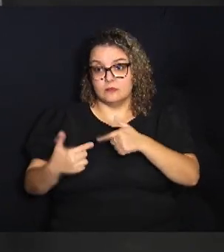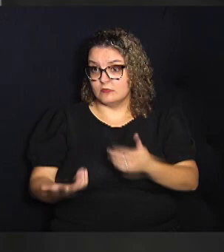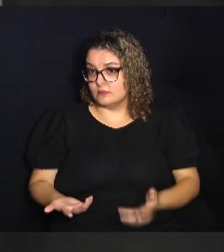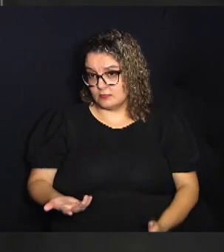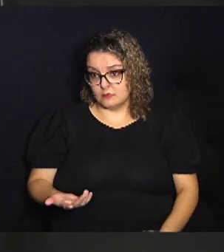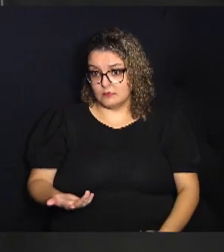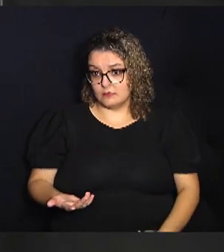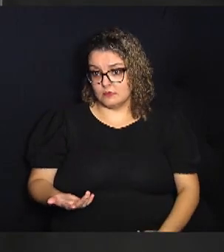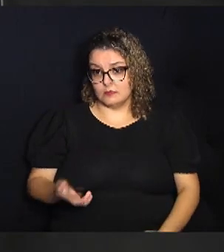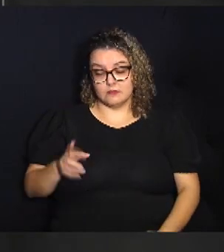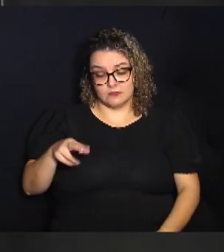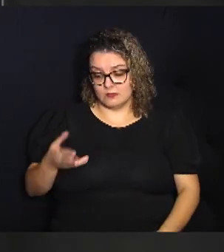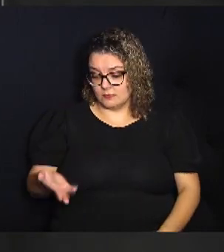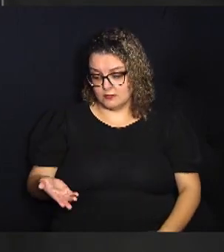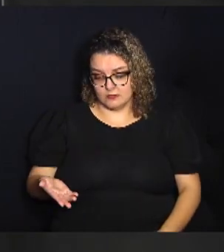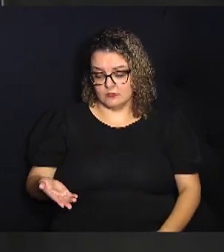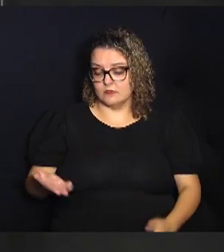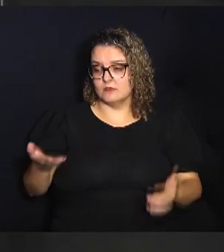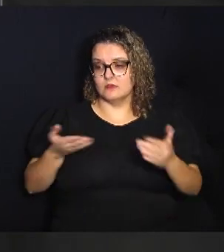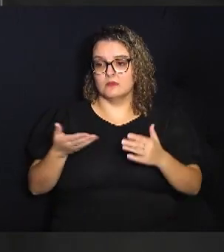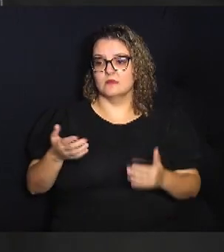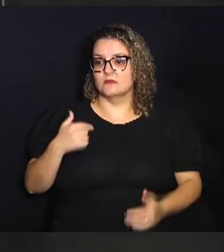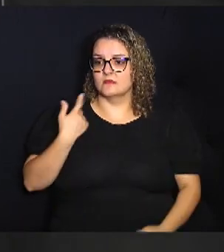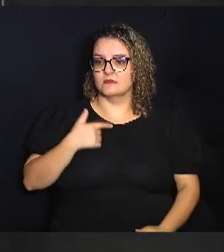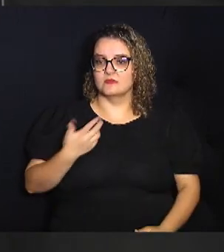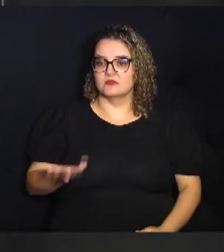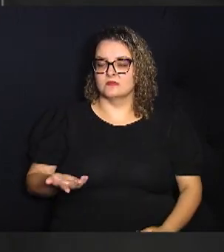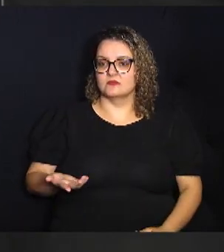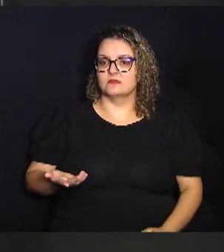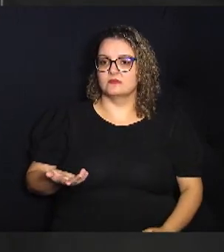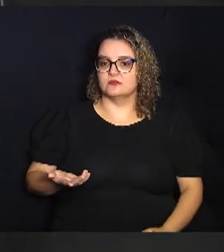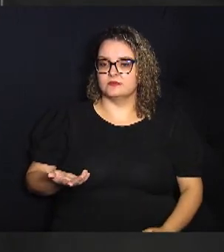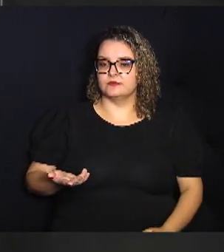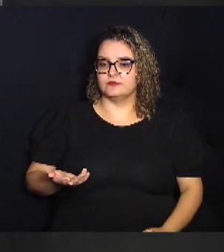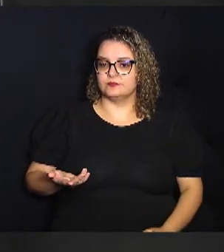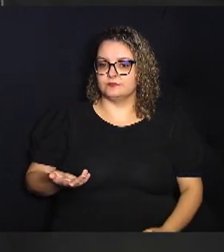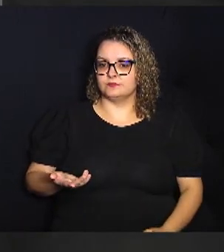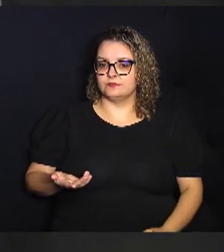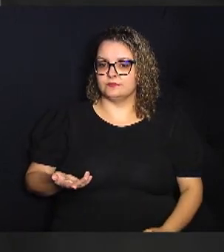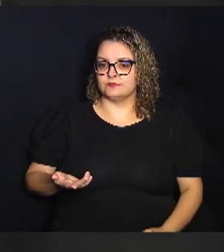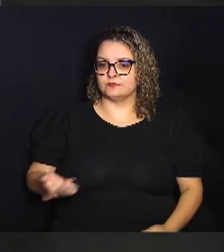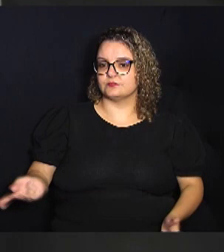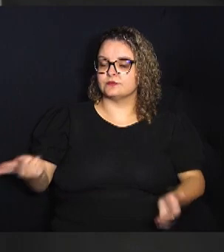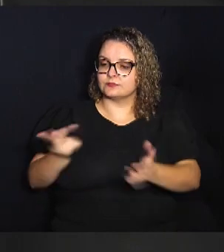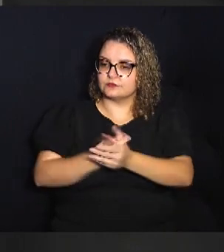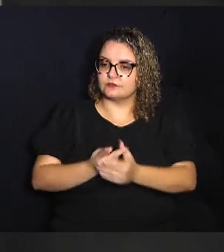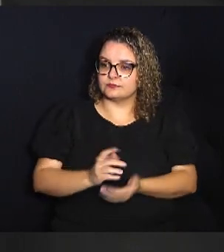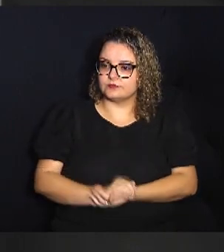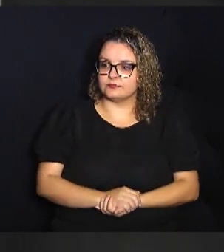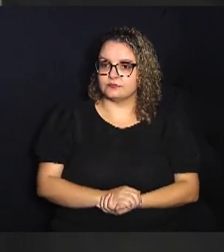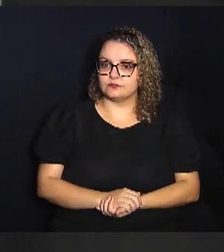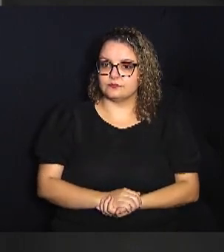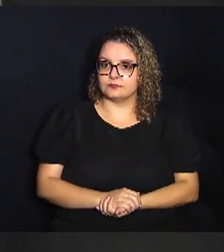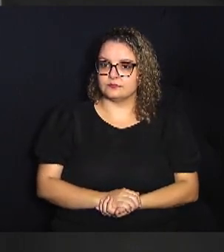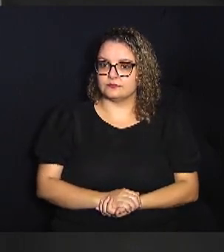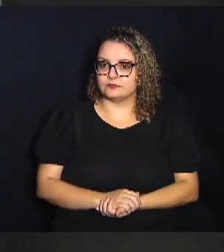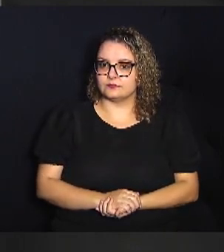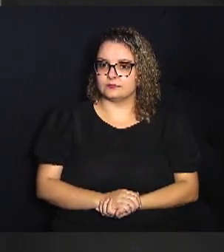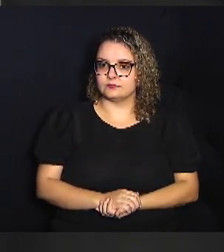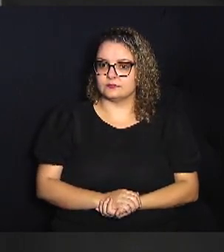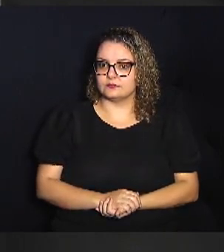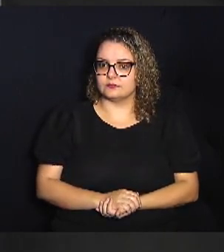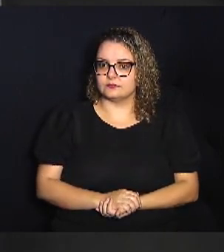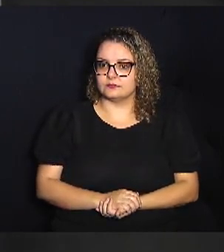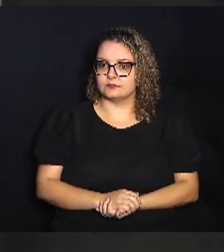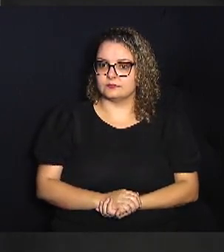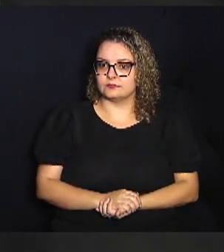nesta causa. Agora nós já estamos caminhando aí para protocolar a questão